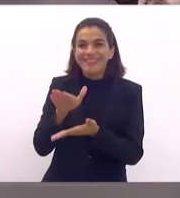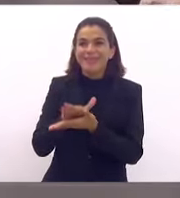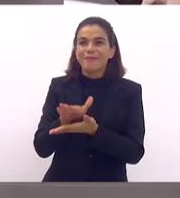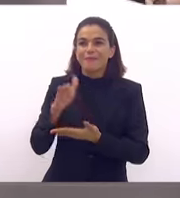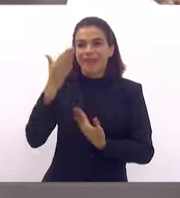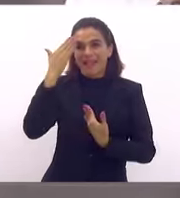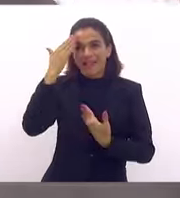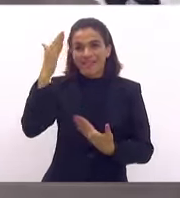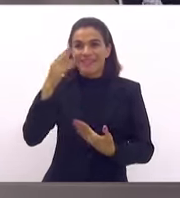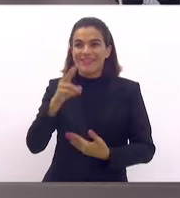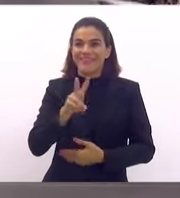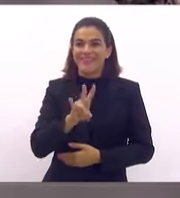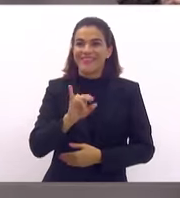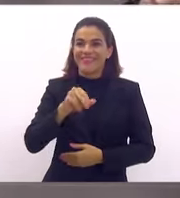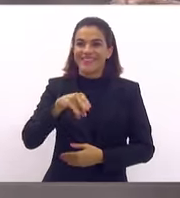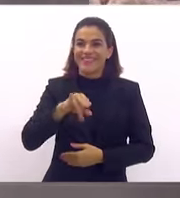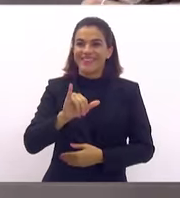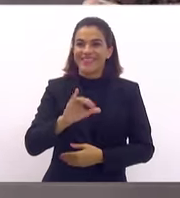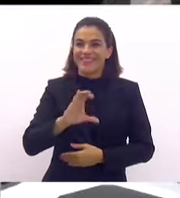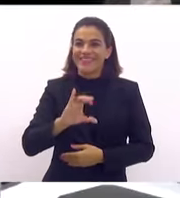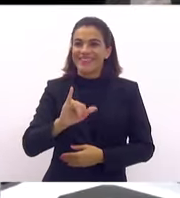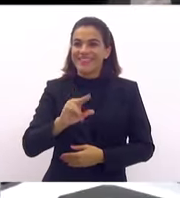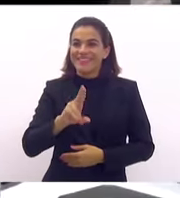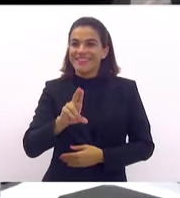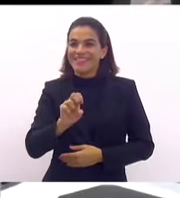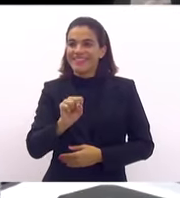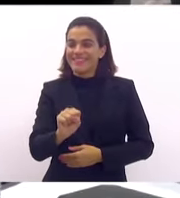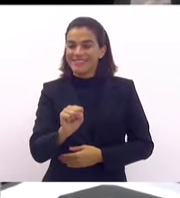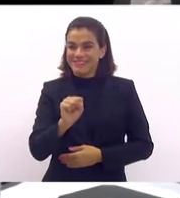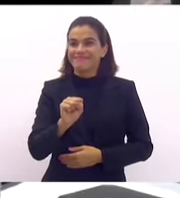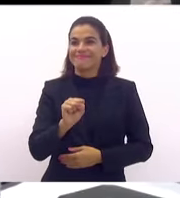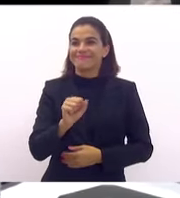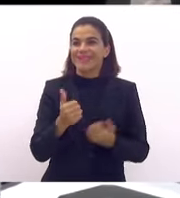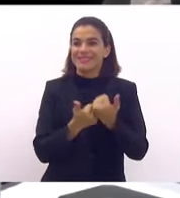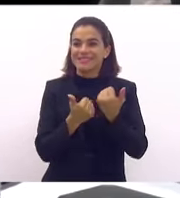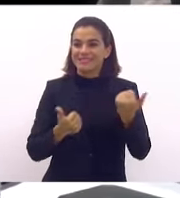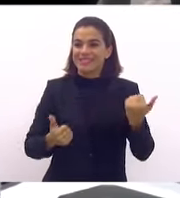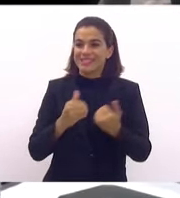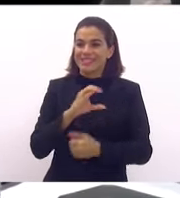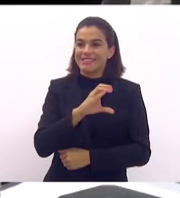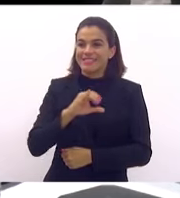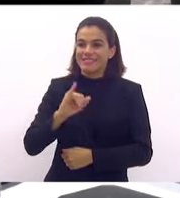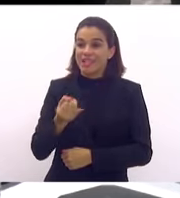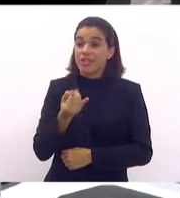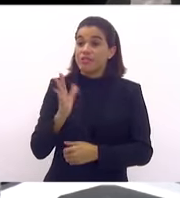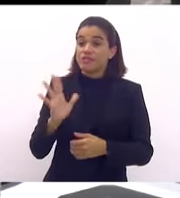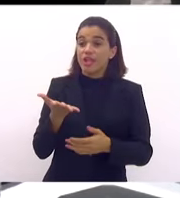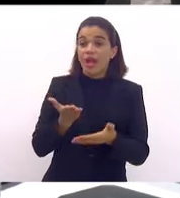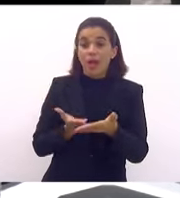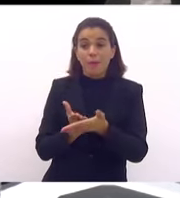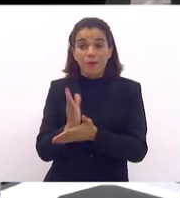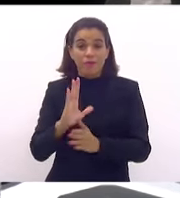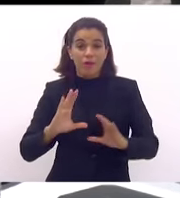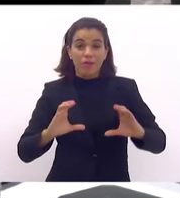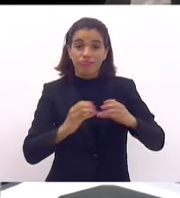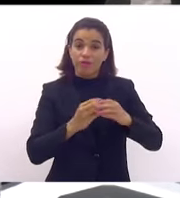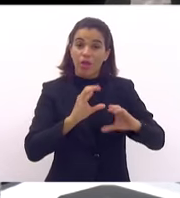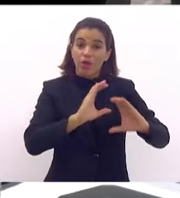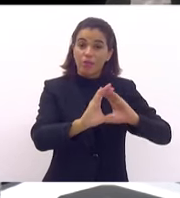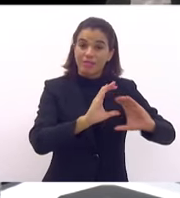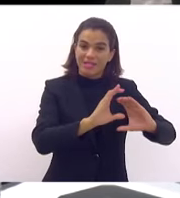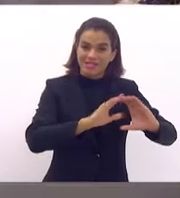o Vinícius aí da assessoria da CCJ, já com visual novo, aprovado pela comunicação da